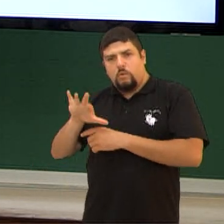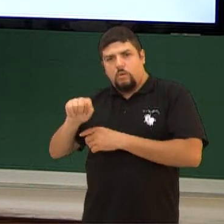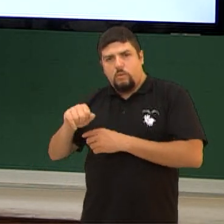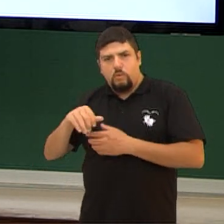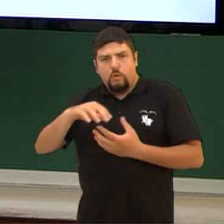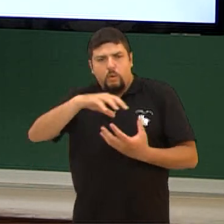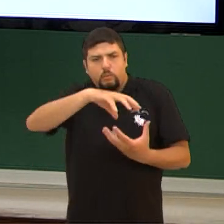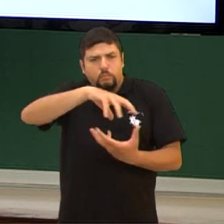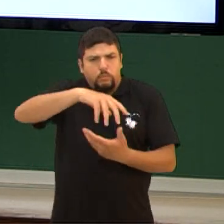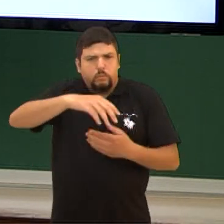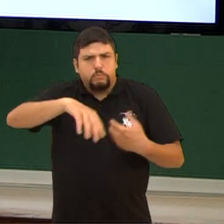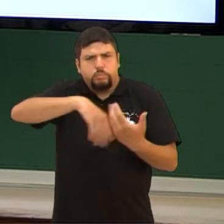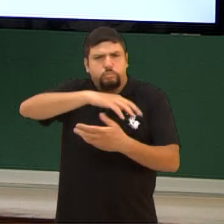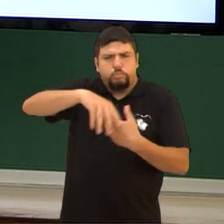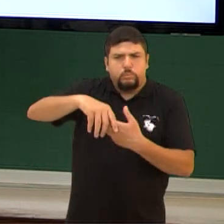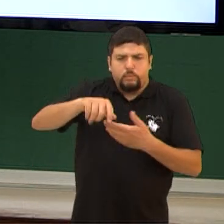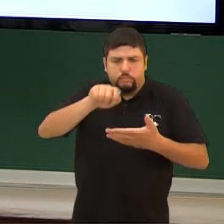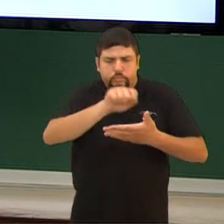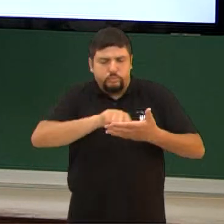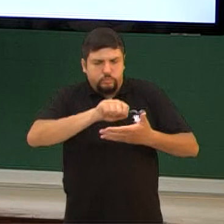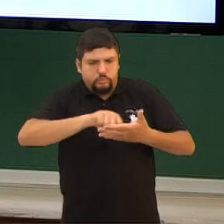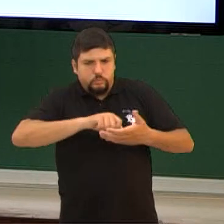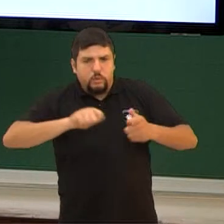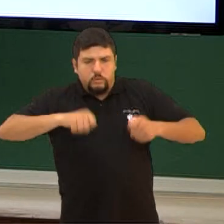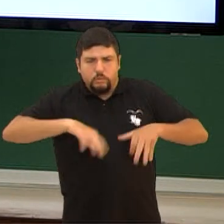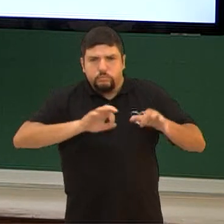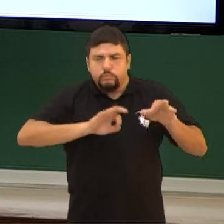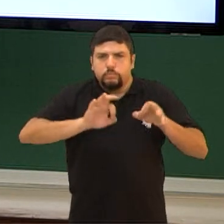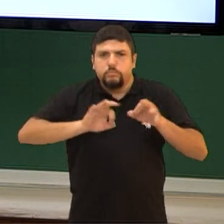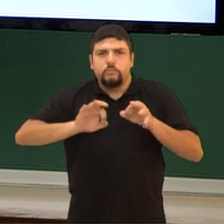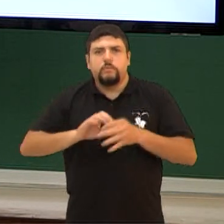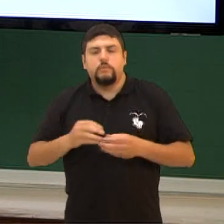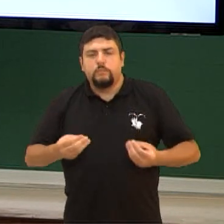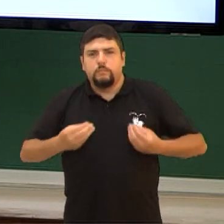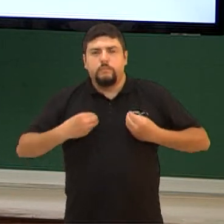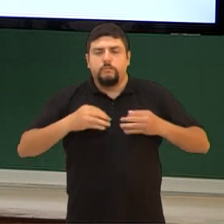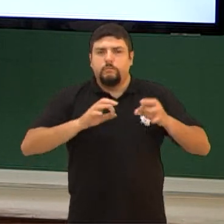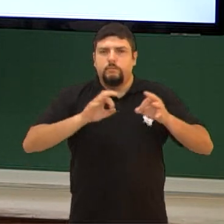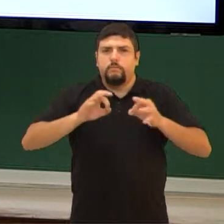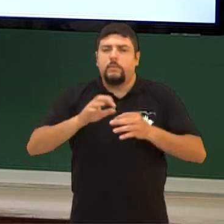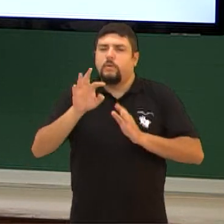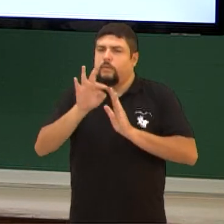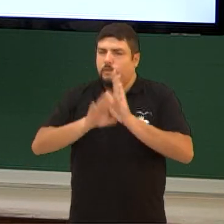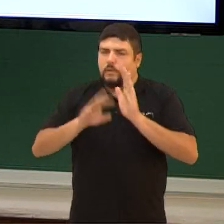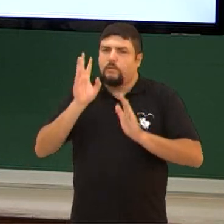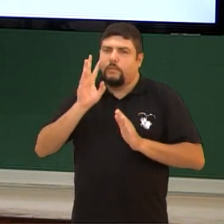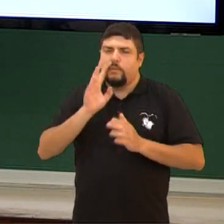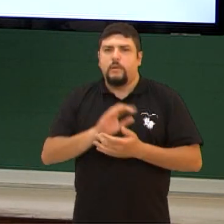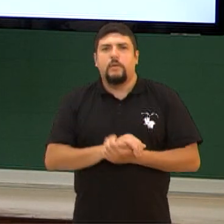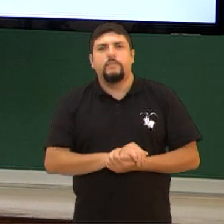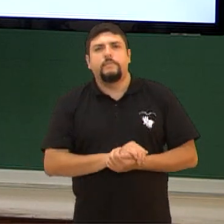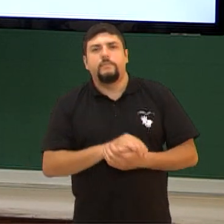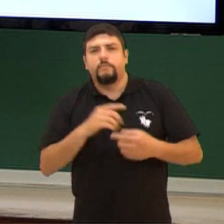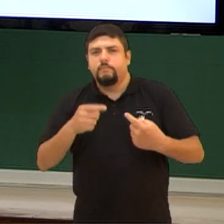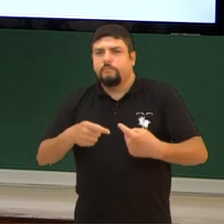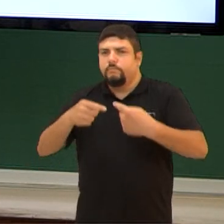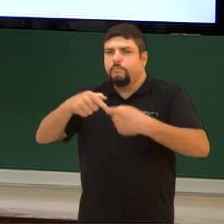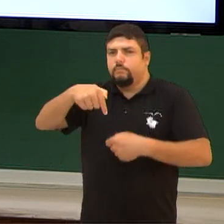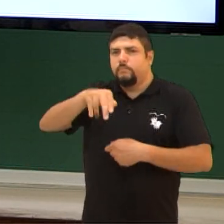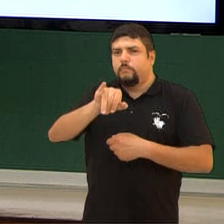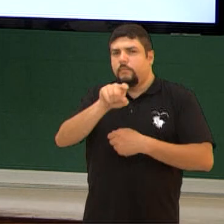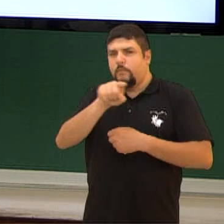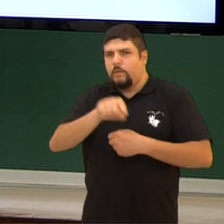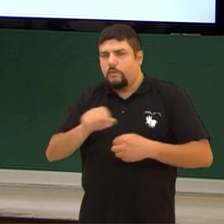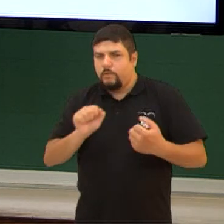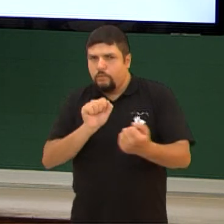organizar, tá bom? Inclusive, um texto bem bacana. Depois vocês podem ler com mais calma, vale a pena, tá? Bora para o nosso quiz, que nós vamos fazer juntos.